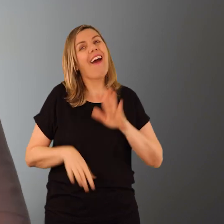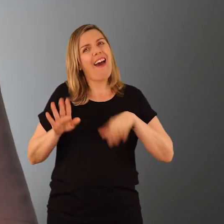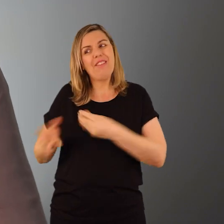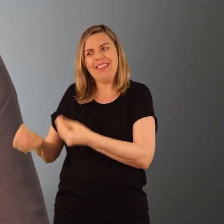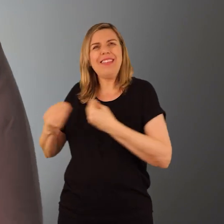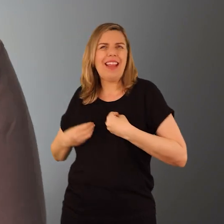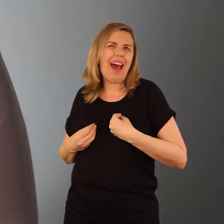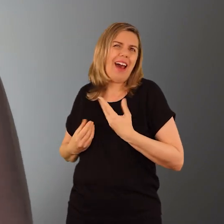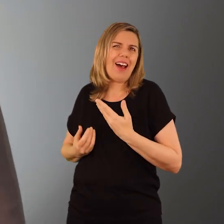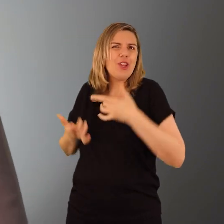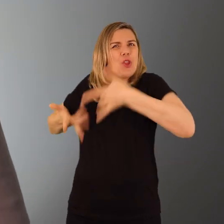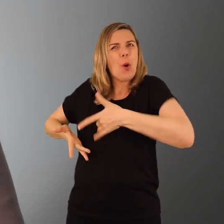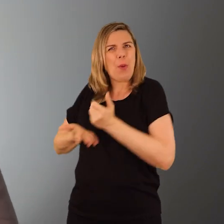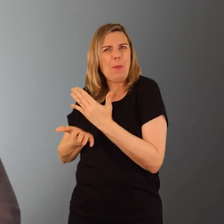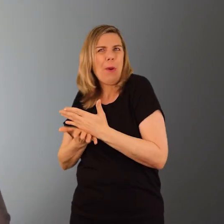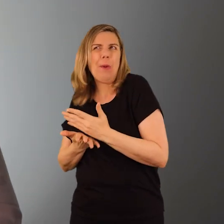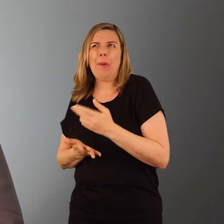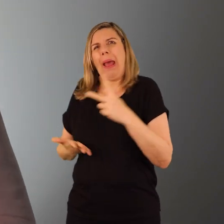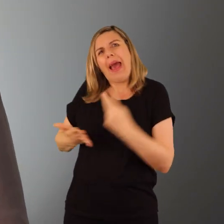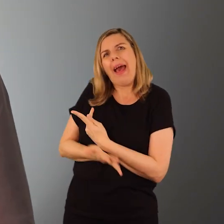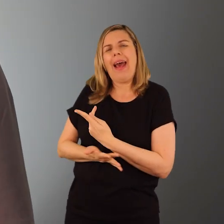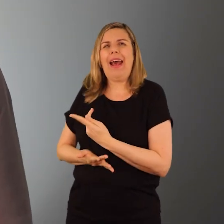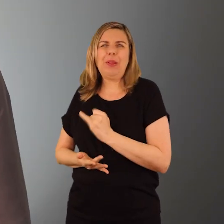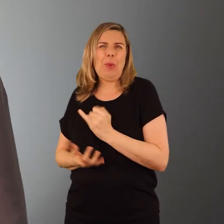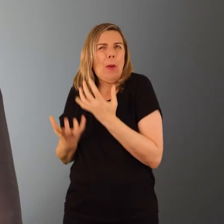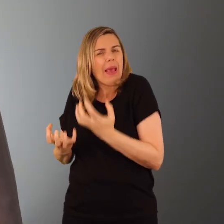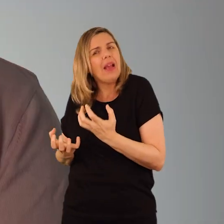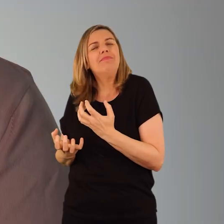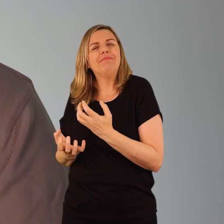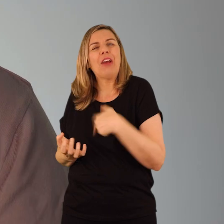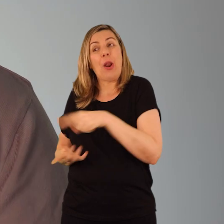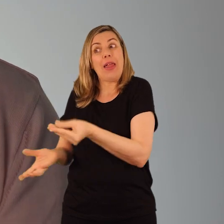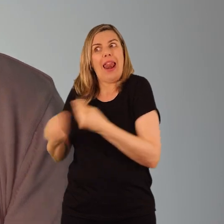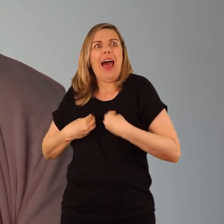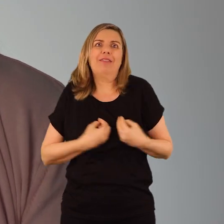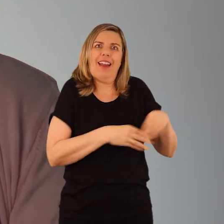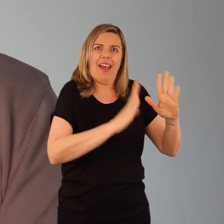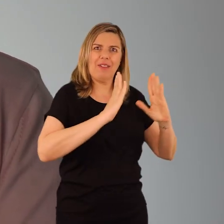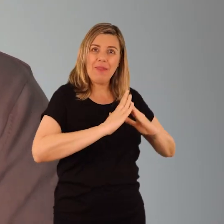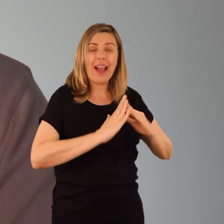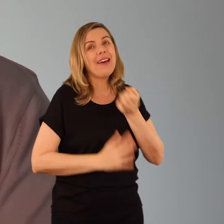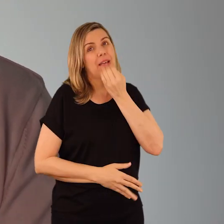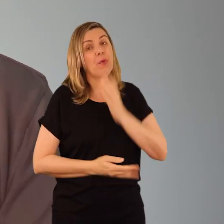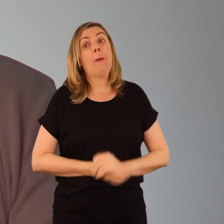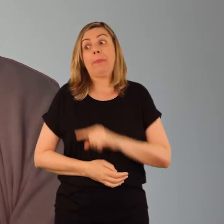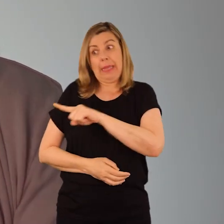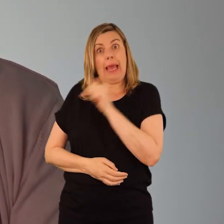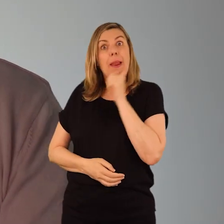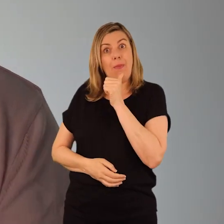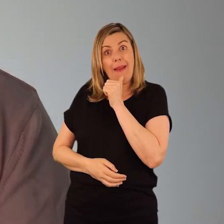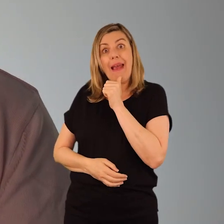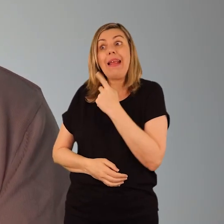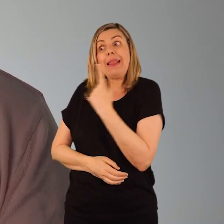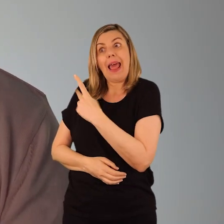coisa, um bolo que tinha ficado errado, que tinha queimado, a gente levava para casa, era muito bom. Um dia essa senhora, né? A filha